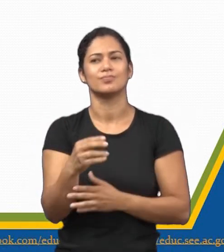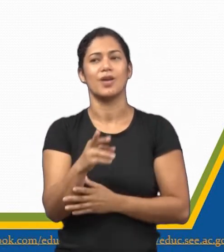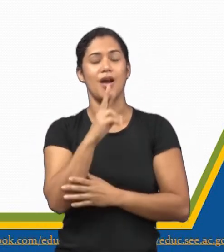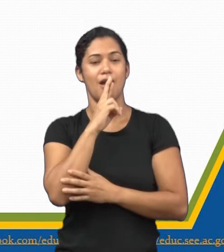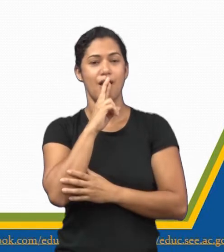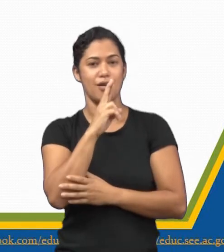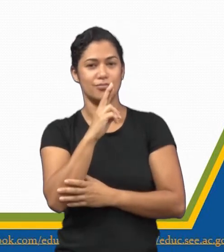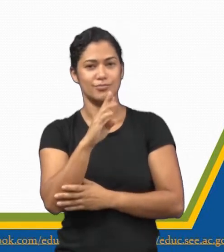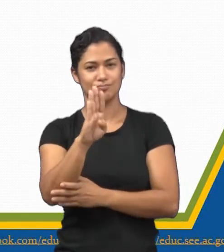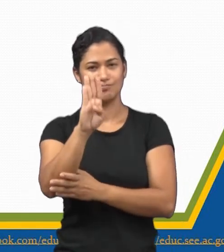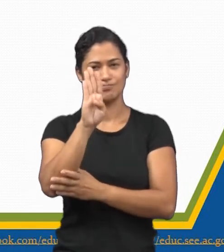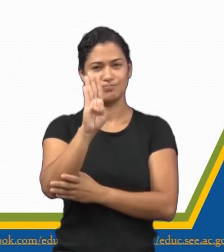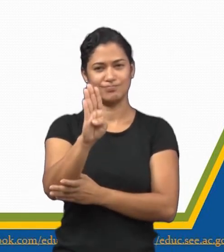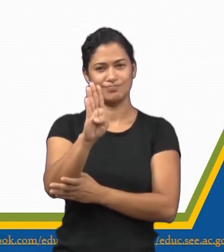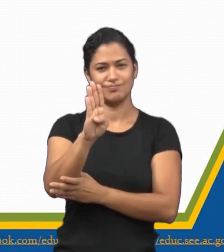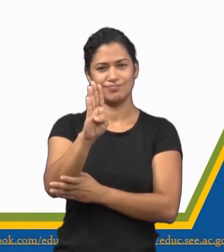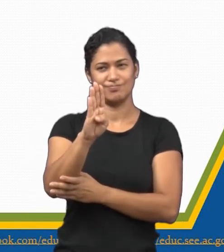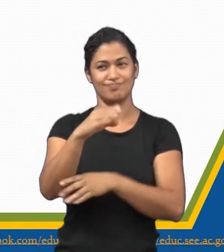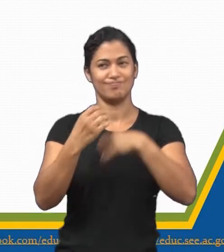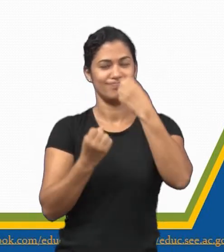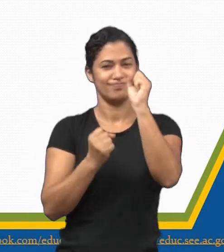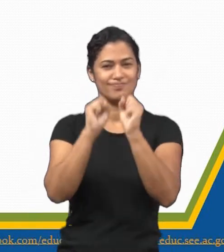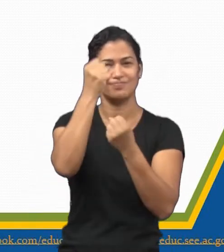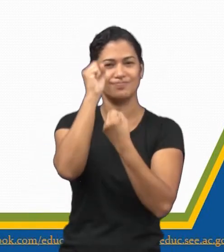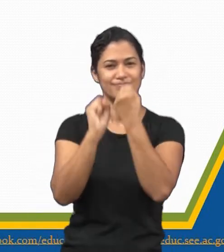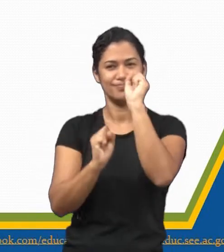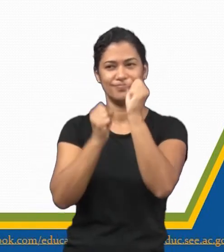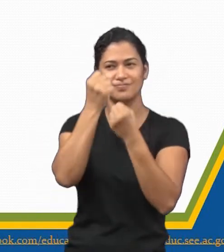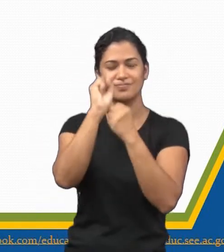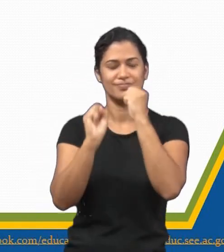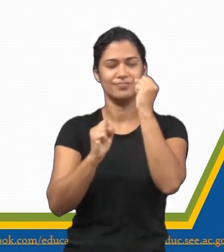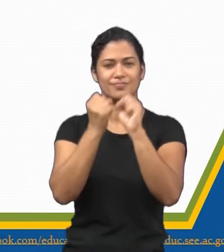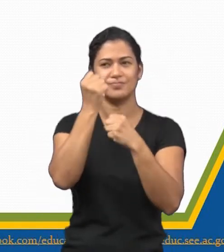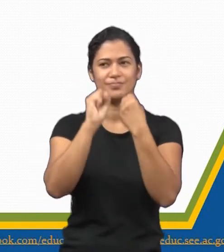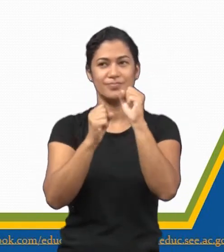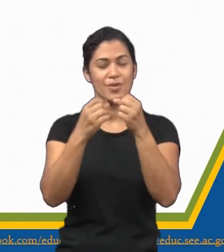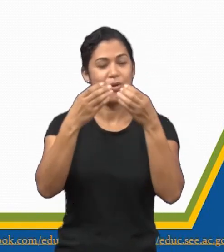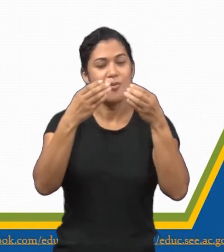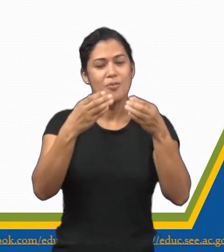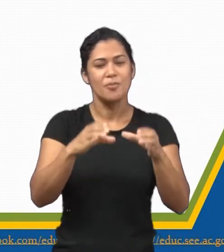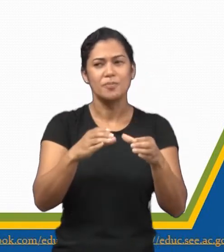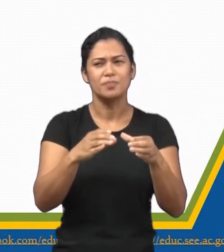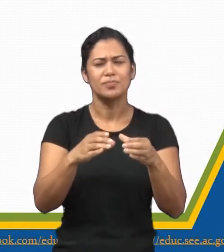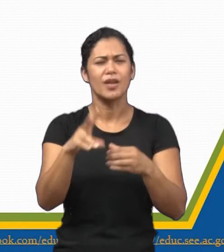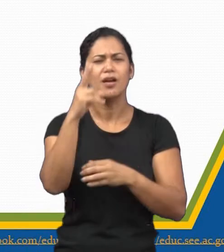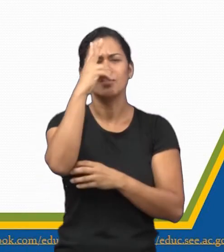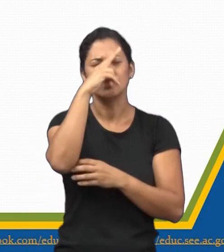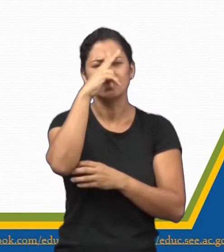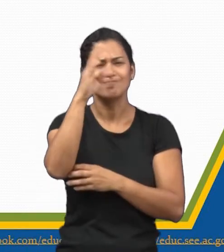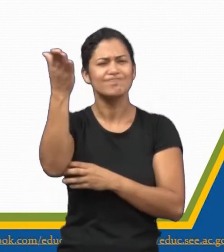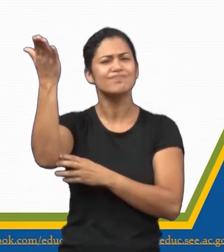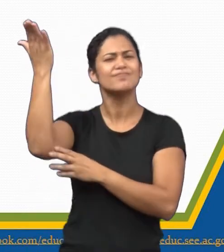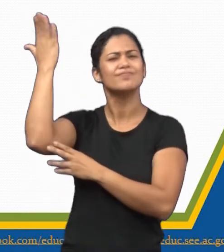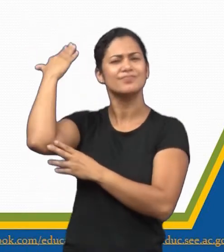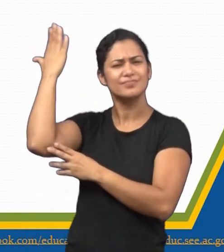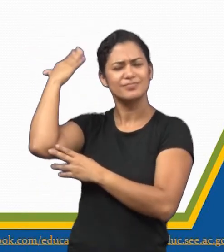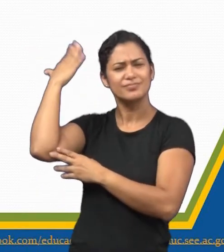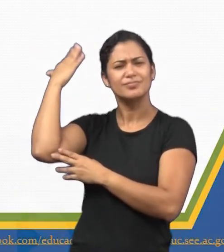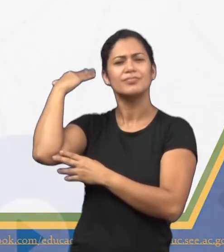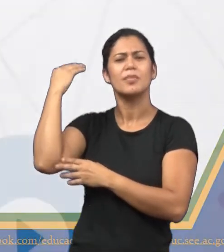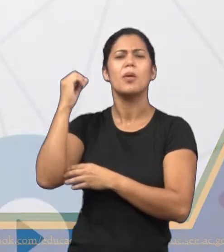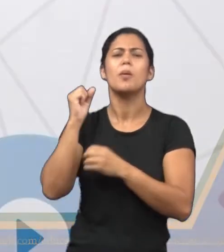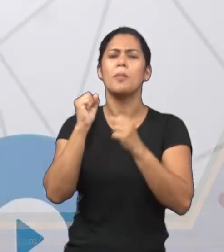indústrias. Indústrias estão nos bairros industriais. E lembra que nós falamos que muitas vezes